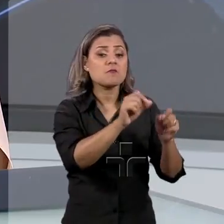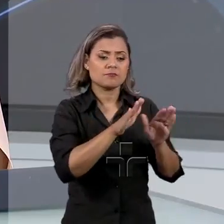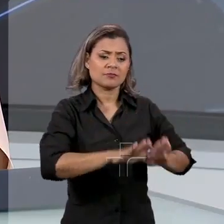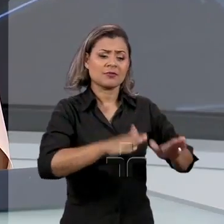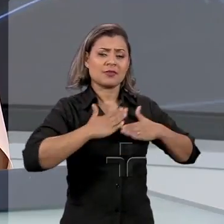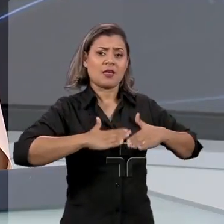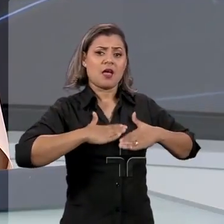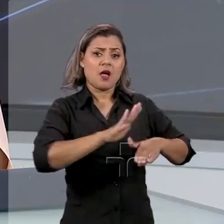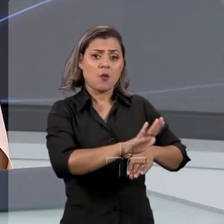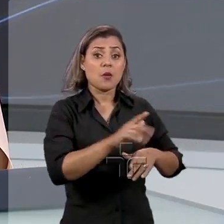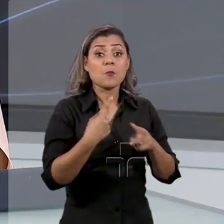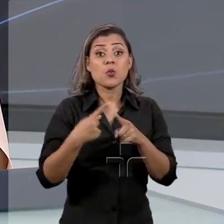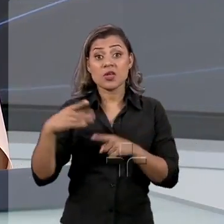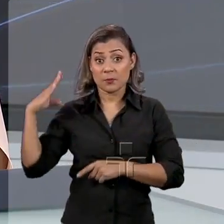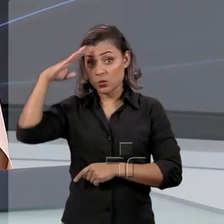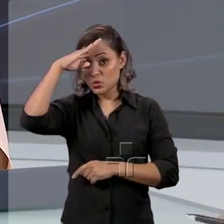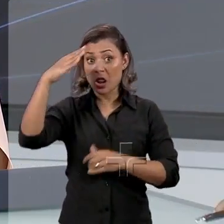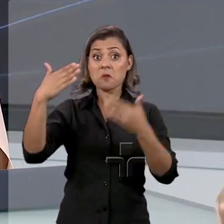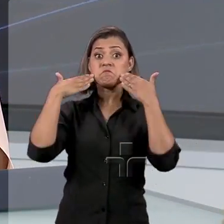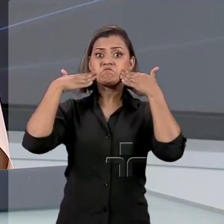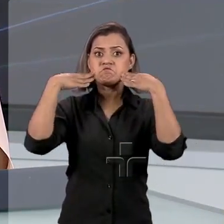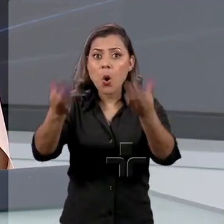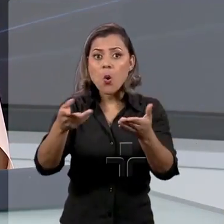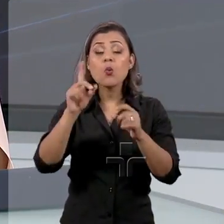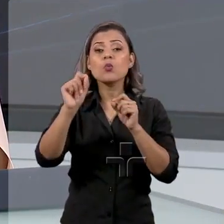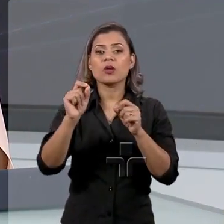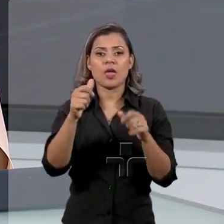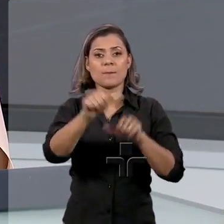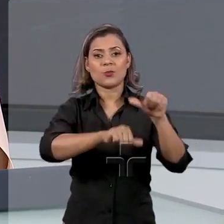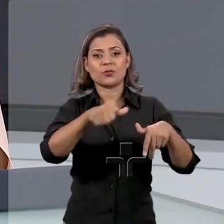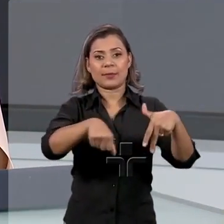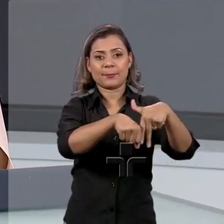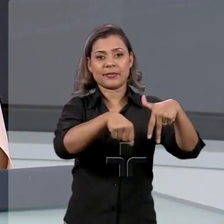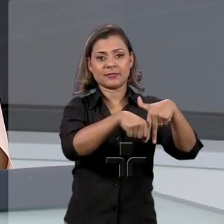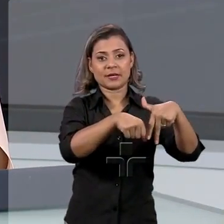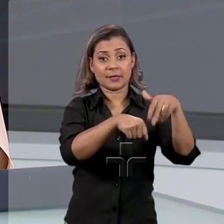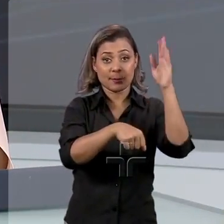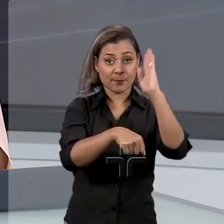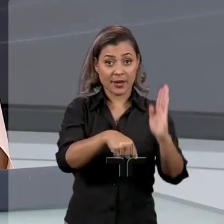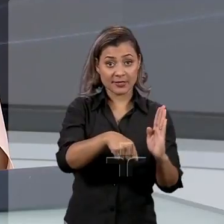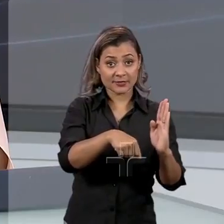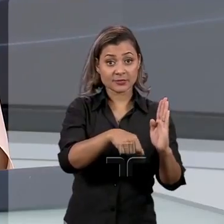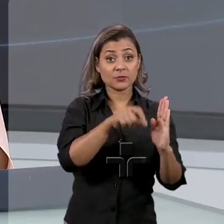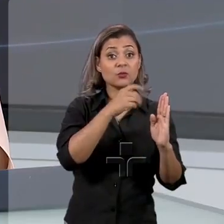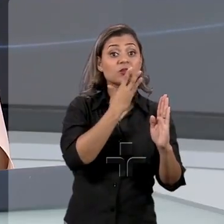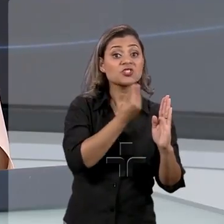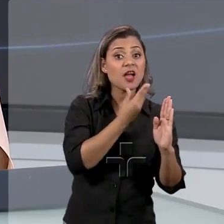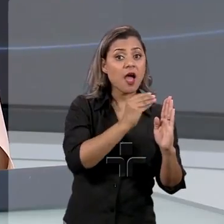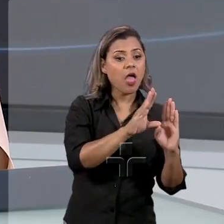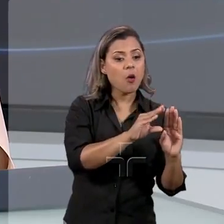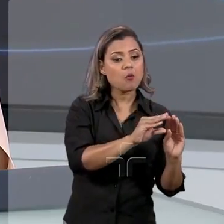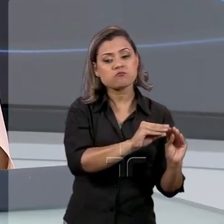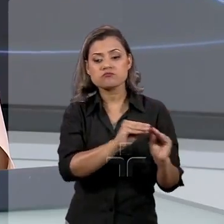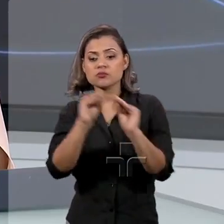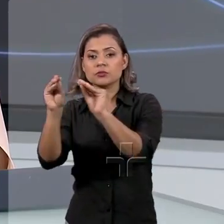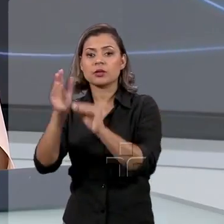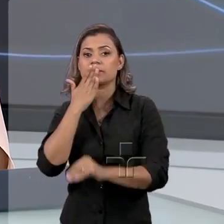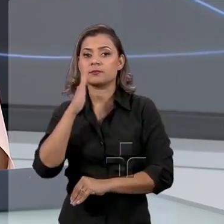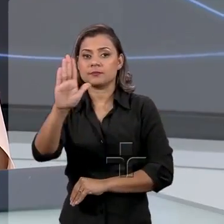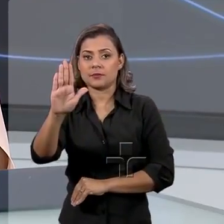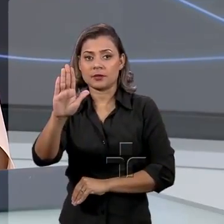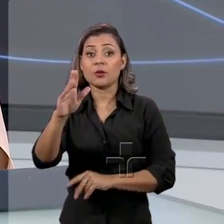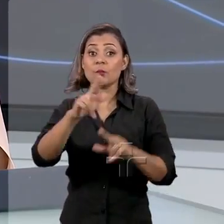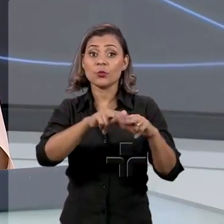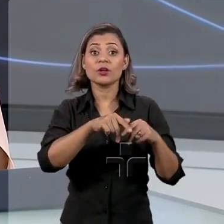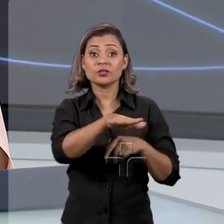as declarações do presidente eleito, Jair Bolsonaro, de mudar a embaixada do Brasil em Israel para Jerusalém, o que